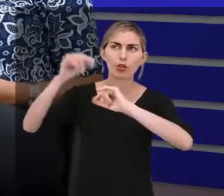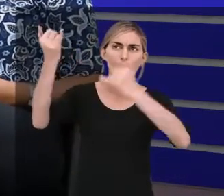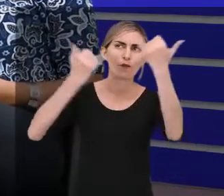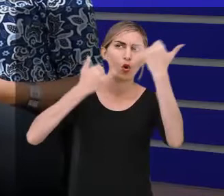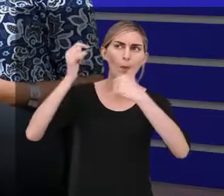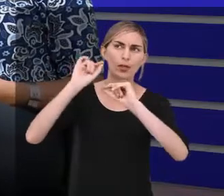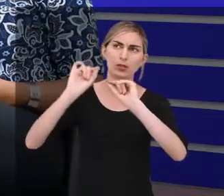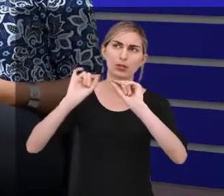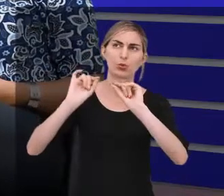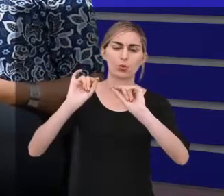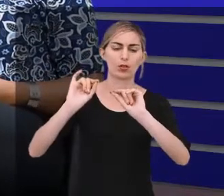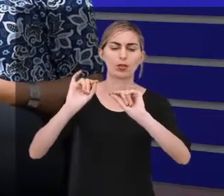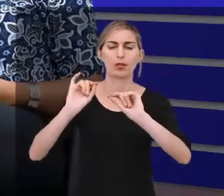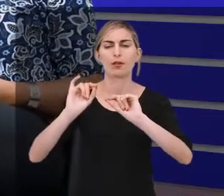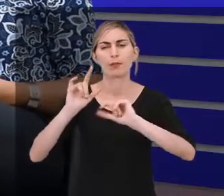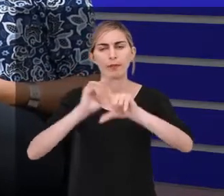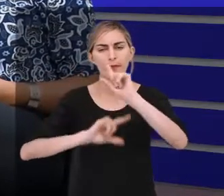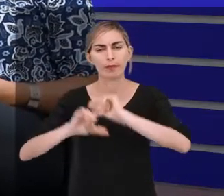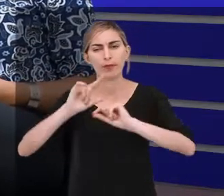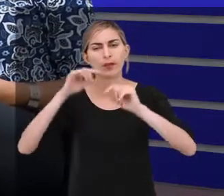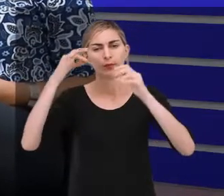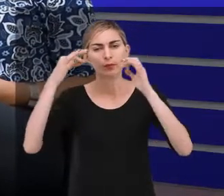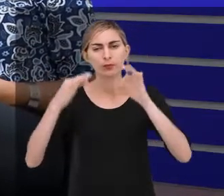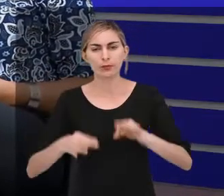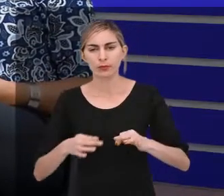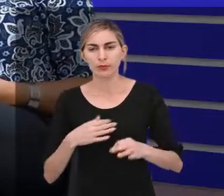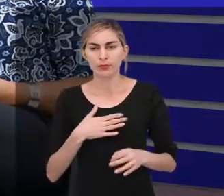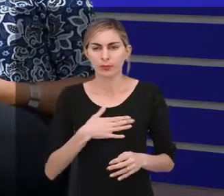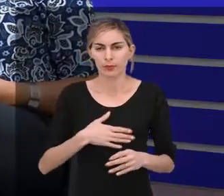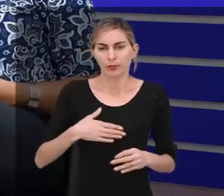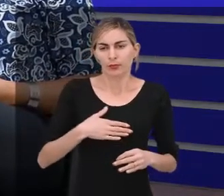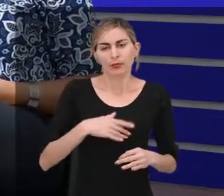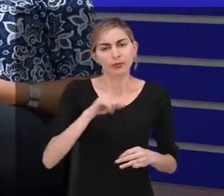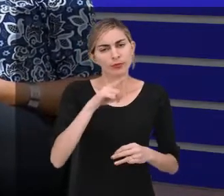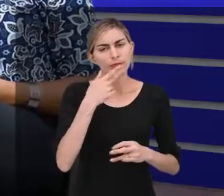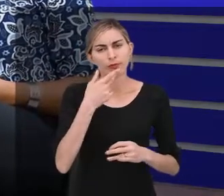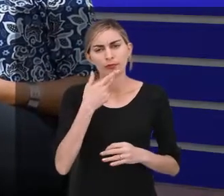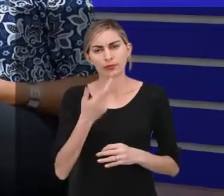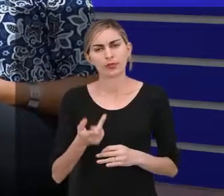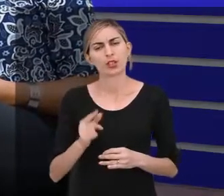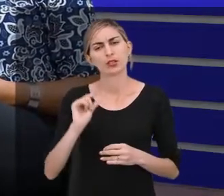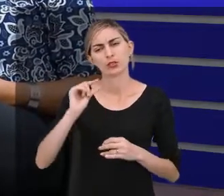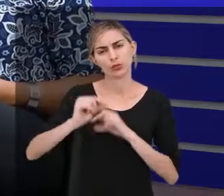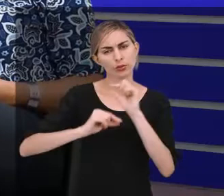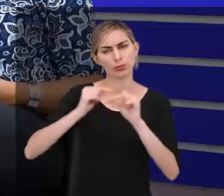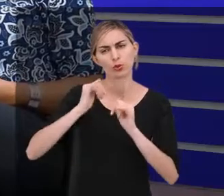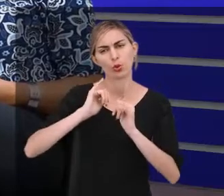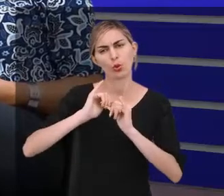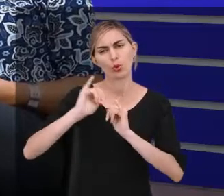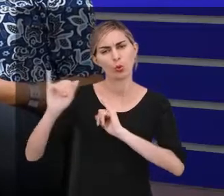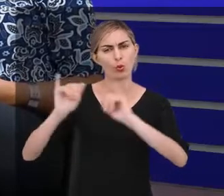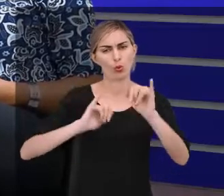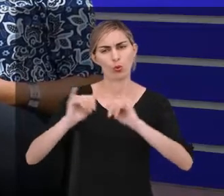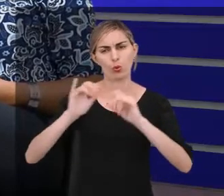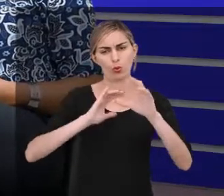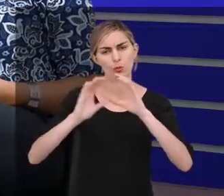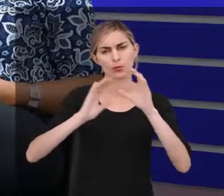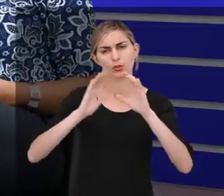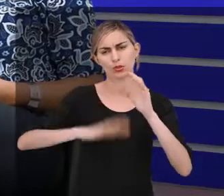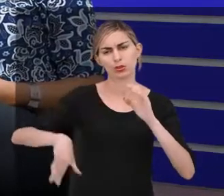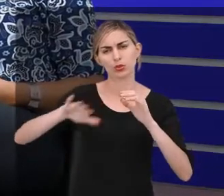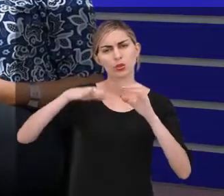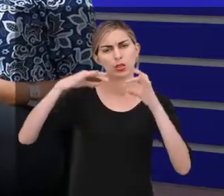ter criticidade, né? E ser assertivo. E aí eu gostaria que você falasse um pouco em relação à comunicação no ambiente de trabalho. O que é